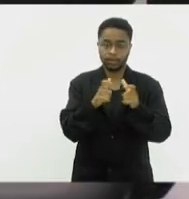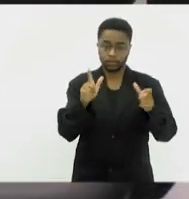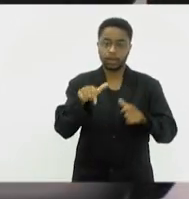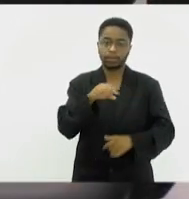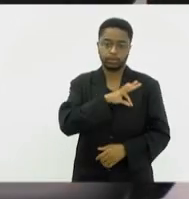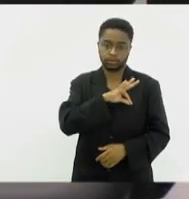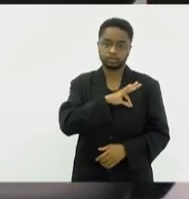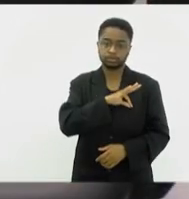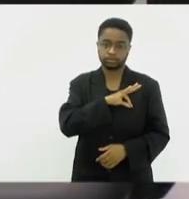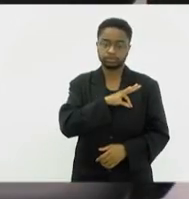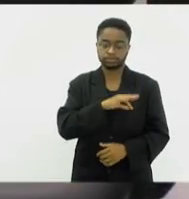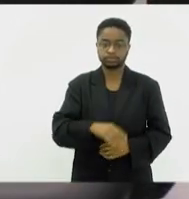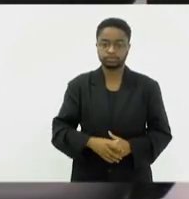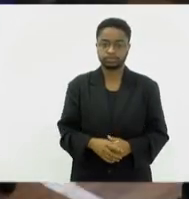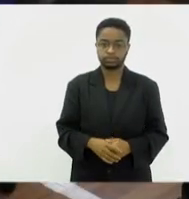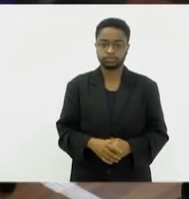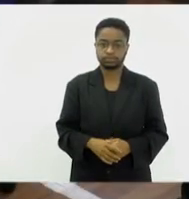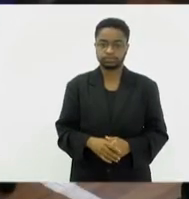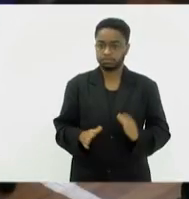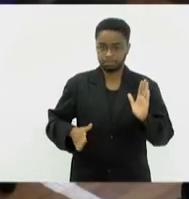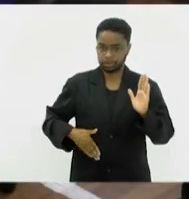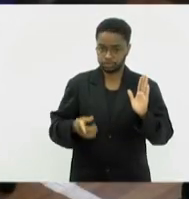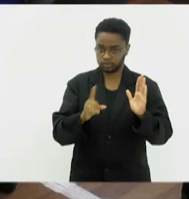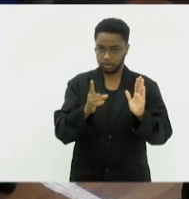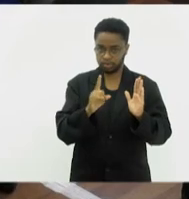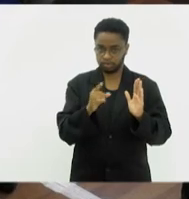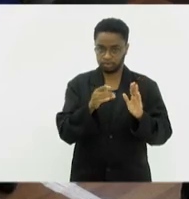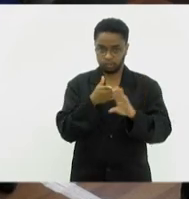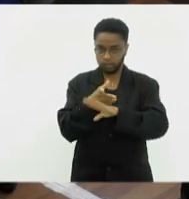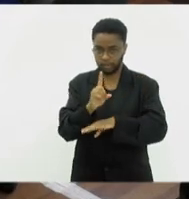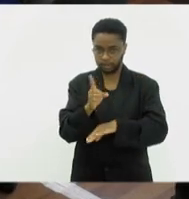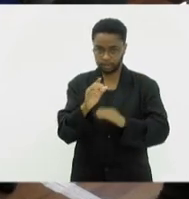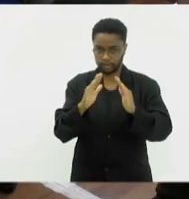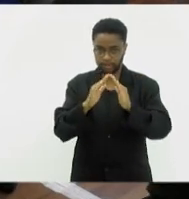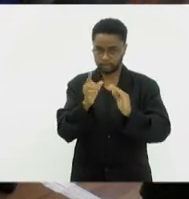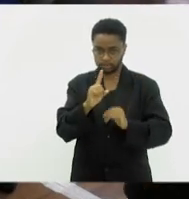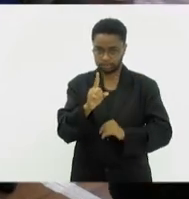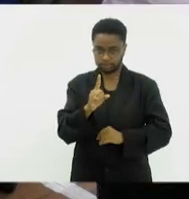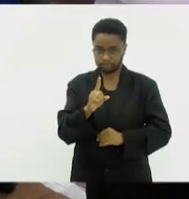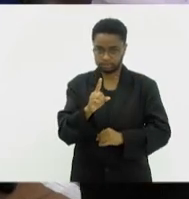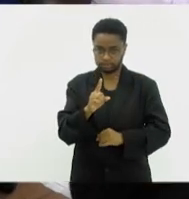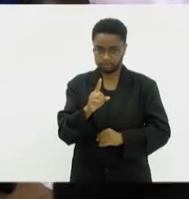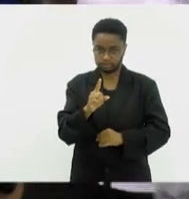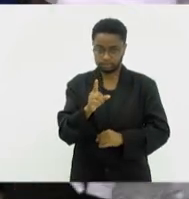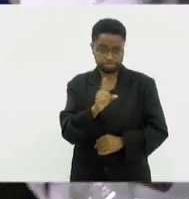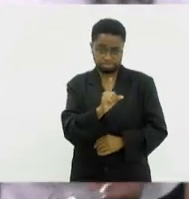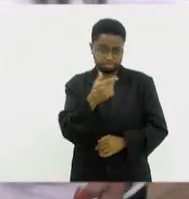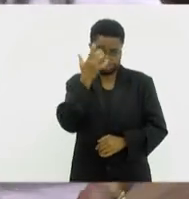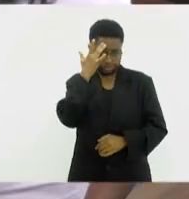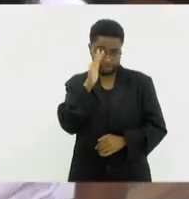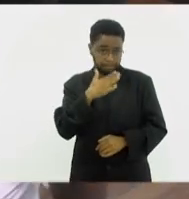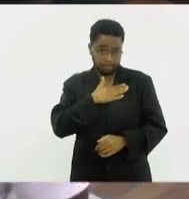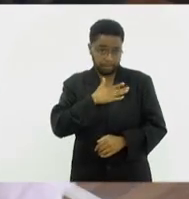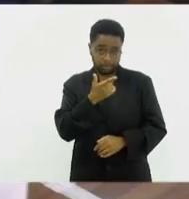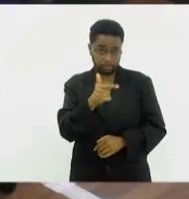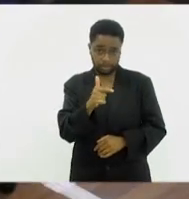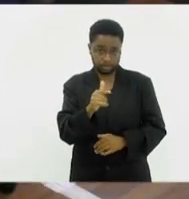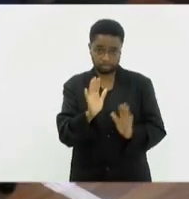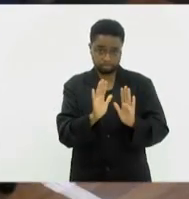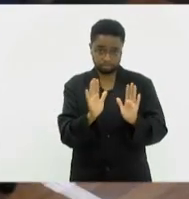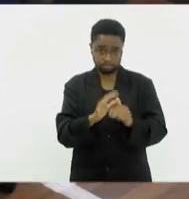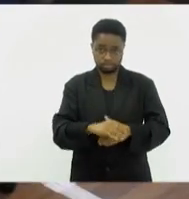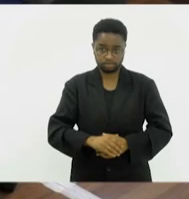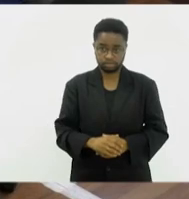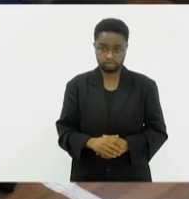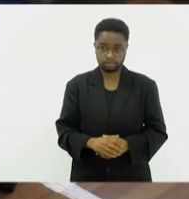A maioria por parte da polícia. Tá. O traficante não, geralmente não invade a casa geralmente, de ninguém? Não sei. Tá. Para mim não, nunca chegou. Geral, sabe? O traficante não sabe. O senhor faz